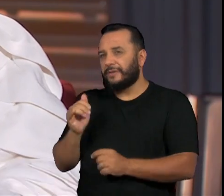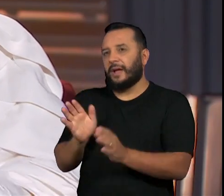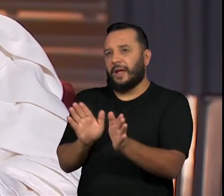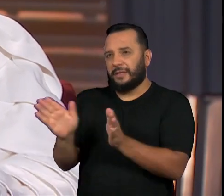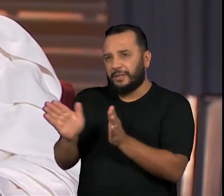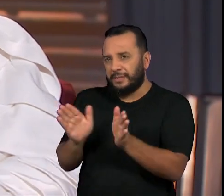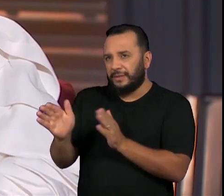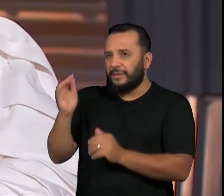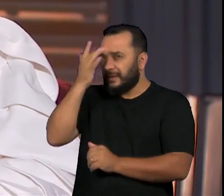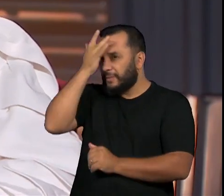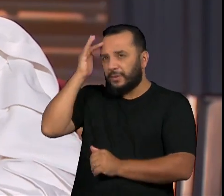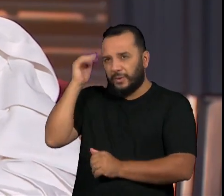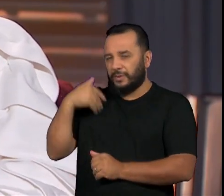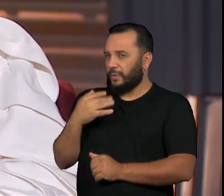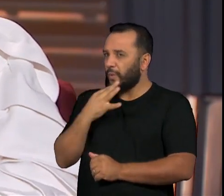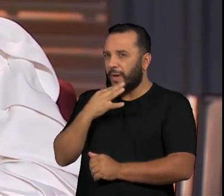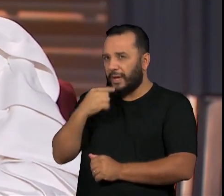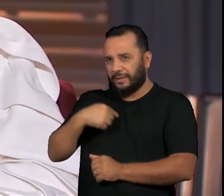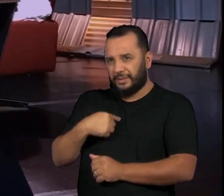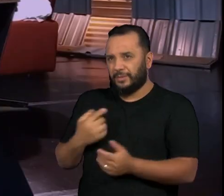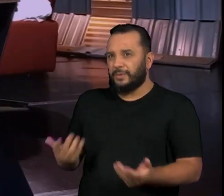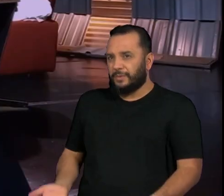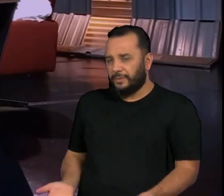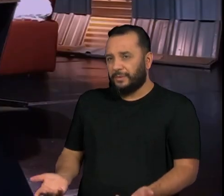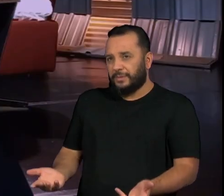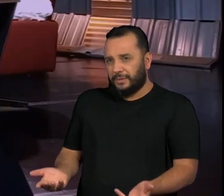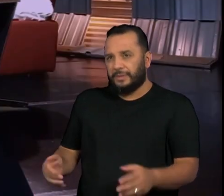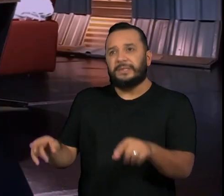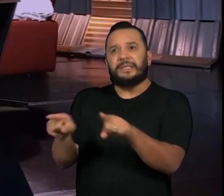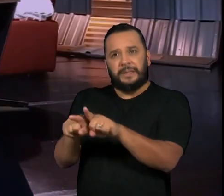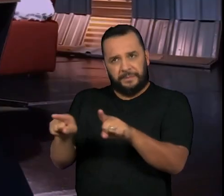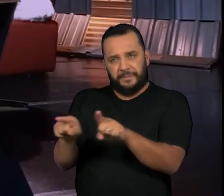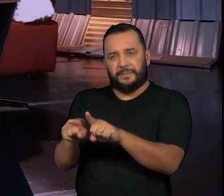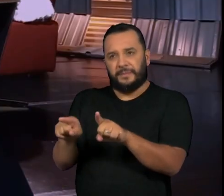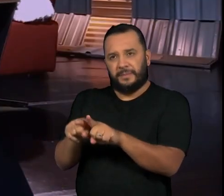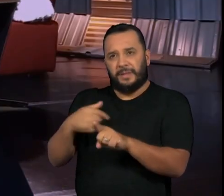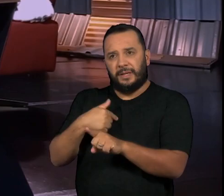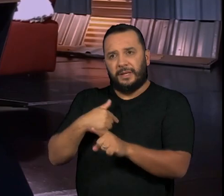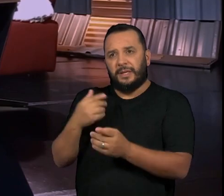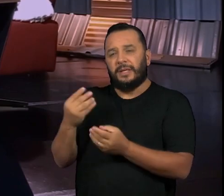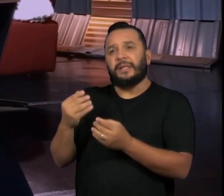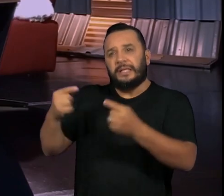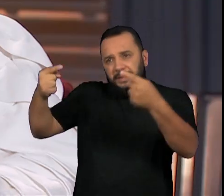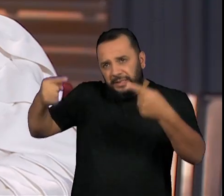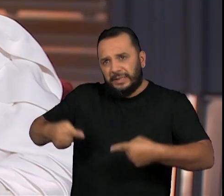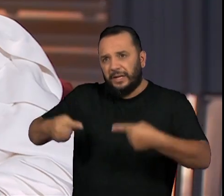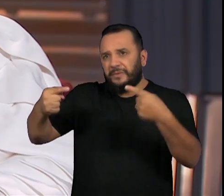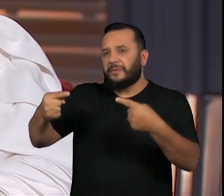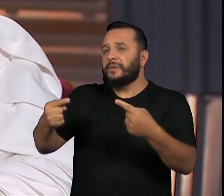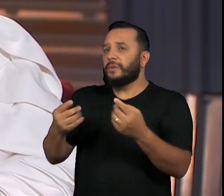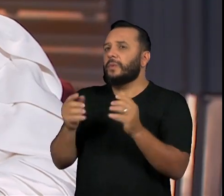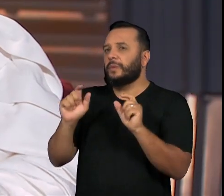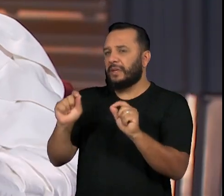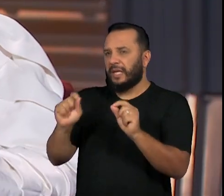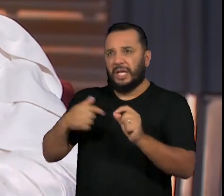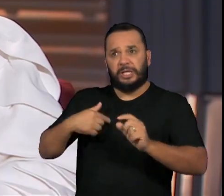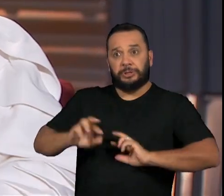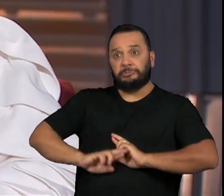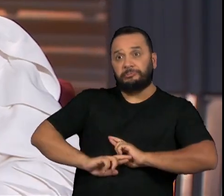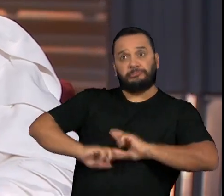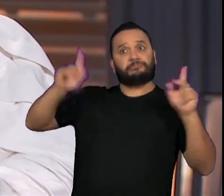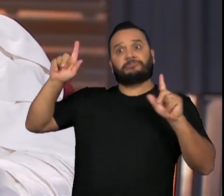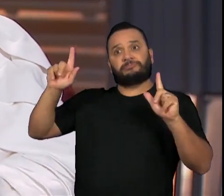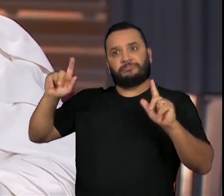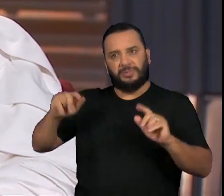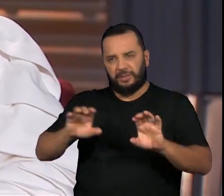às pessoas que não nos conhecem de perto. Né? E, ao mesmo tempo, também com o desafio de que isso não fuja muito do imaginário da